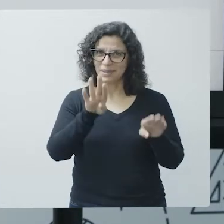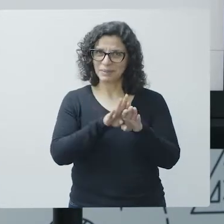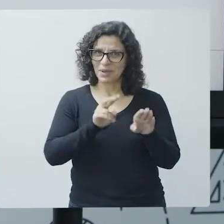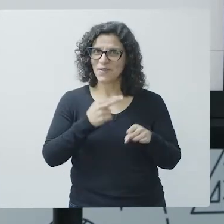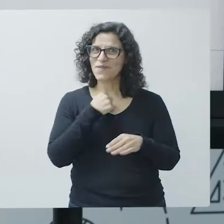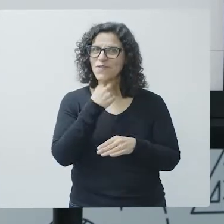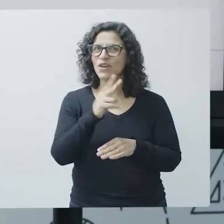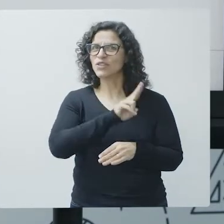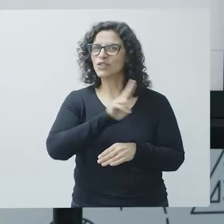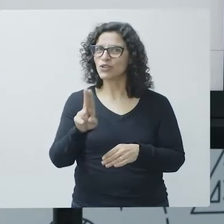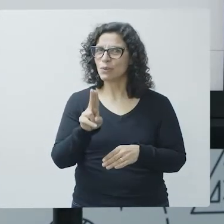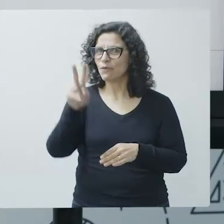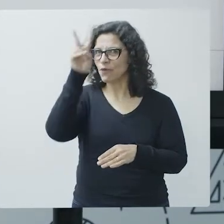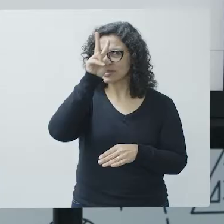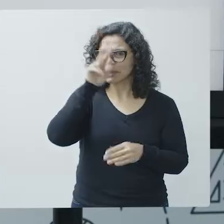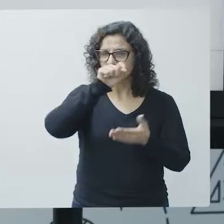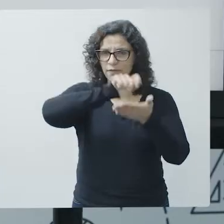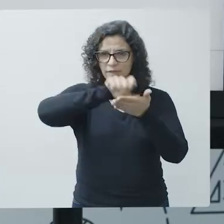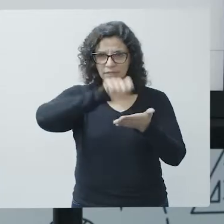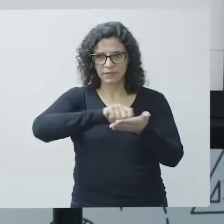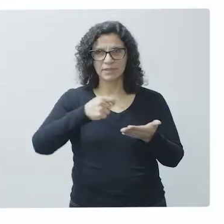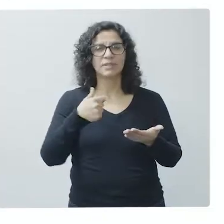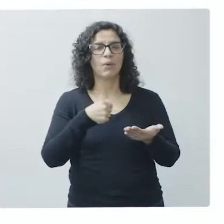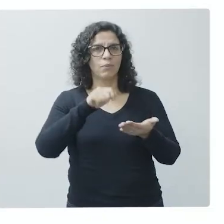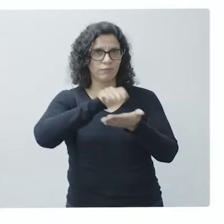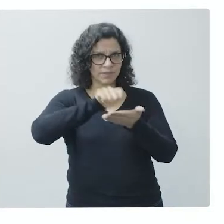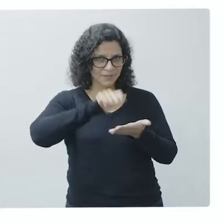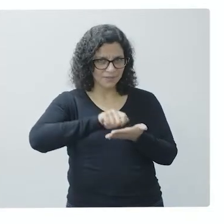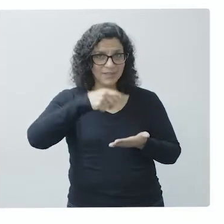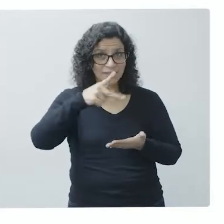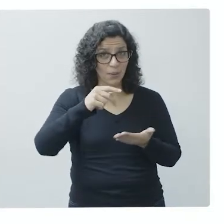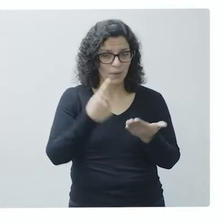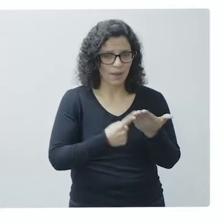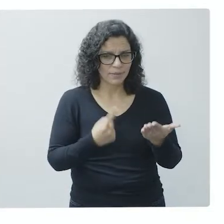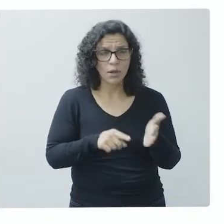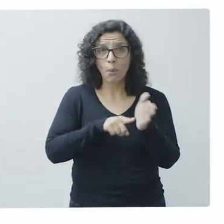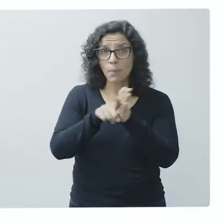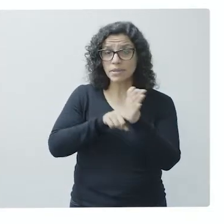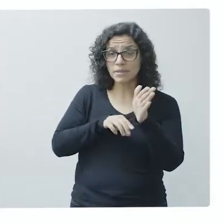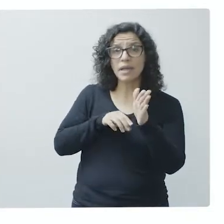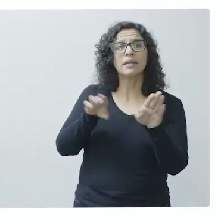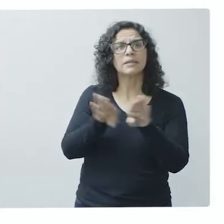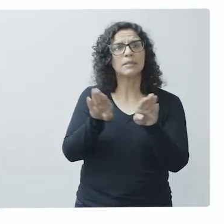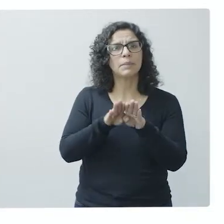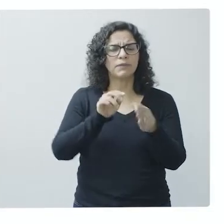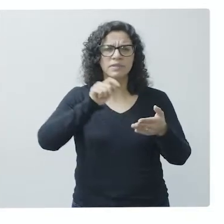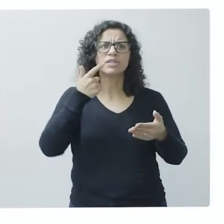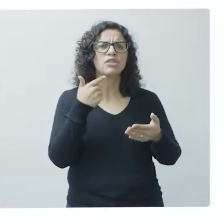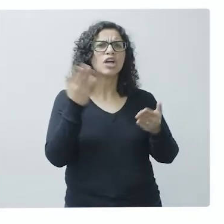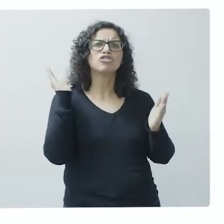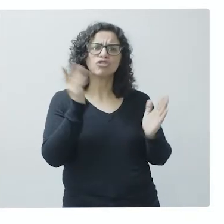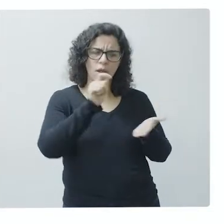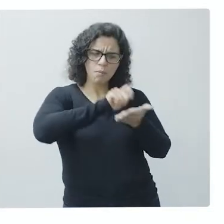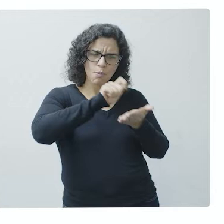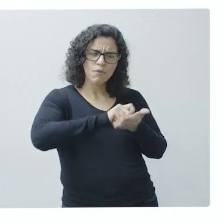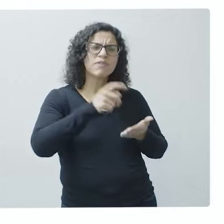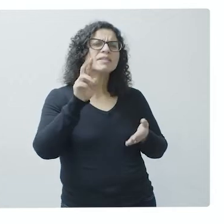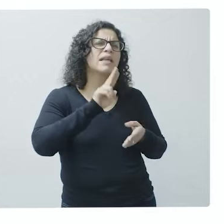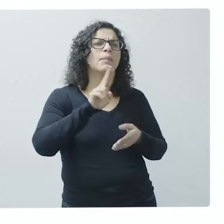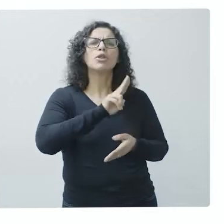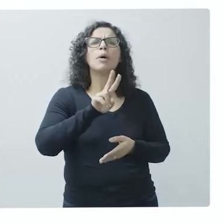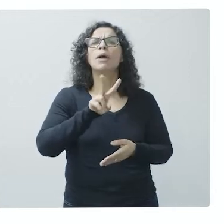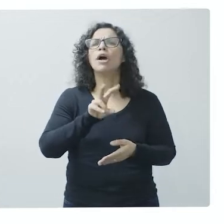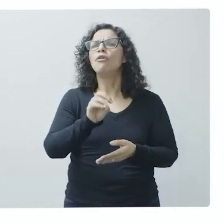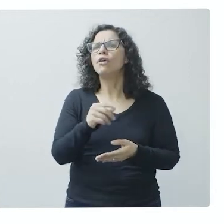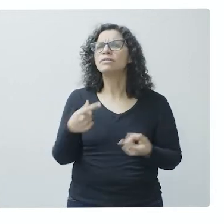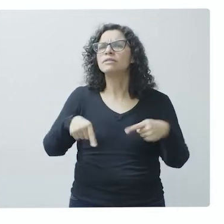voz? Vou dar um tempinho para você escrever aí no seu caderno ou mesmo pesquisar nas suas anotações, que eu tenho certeza que você